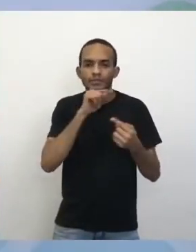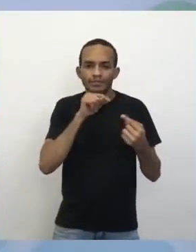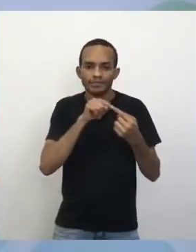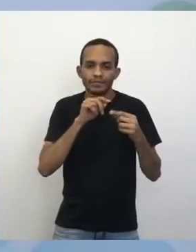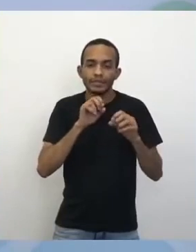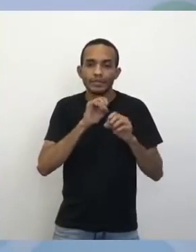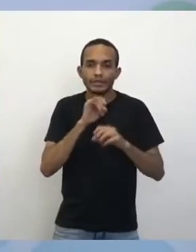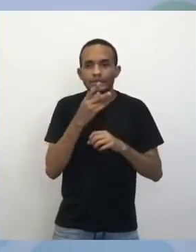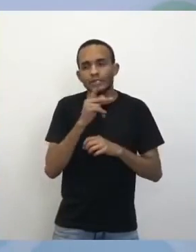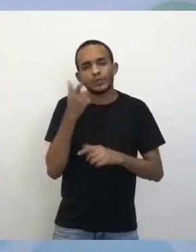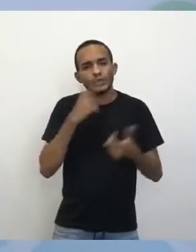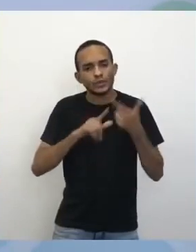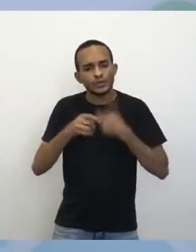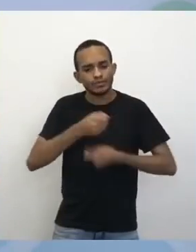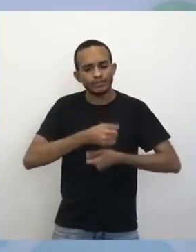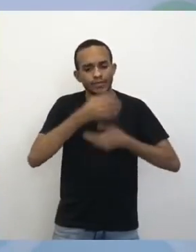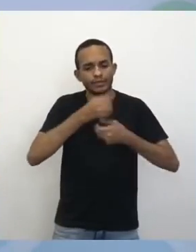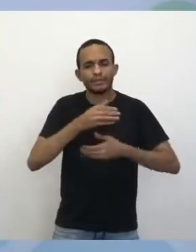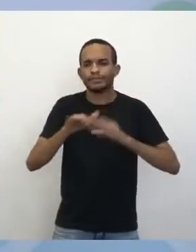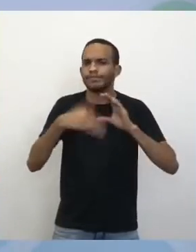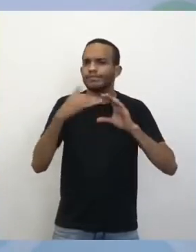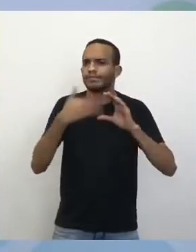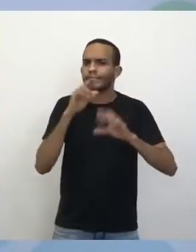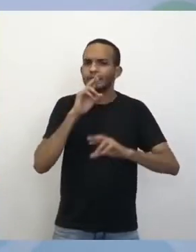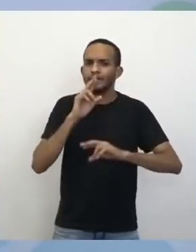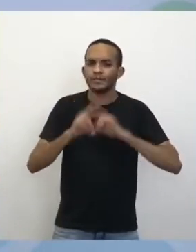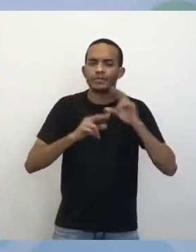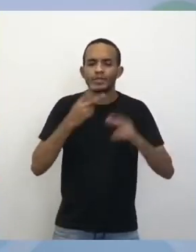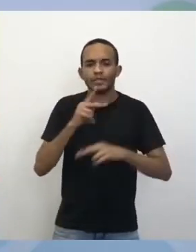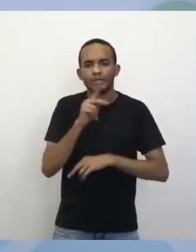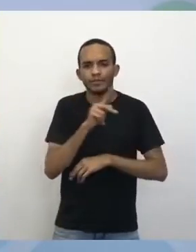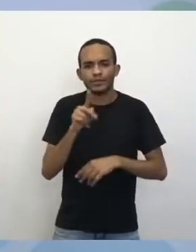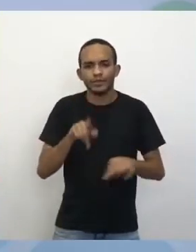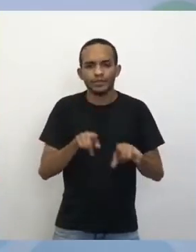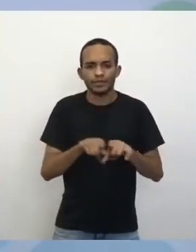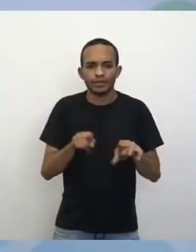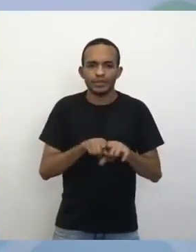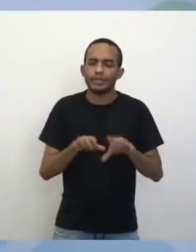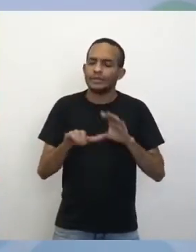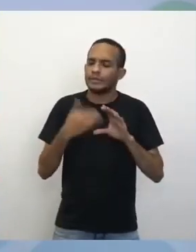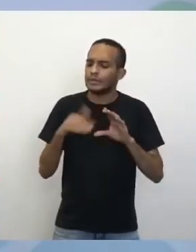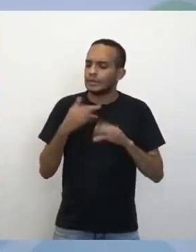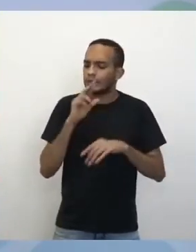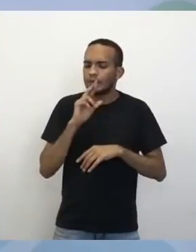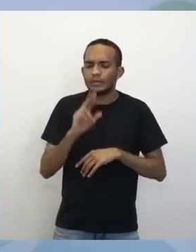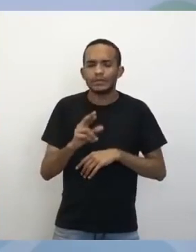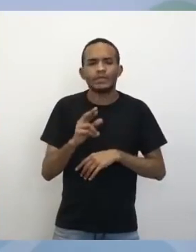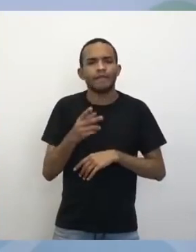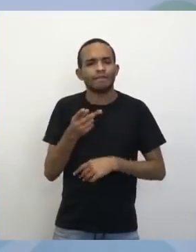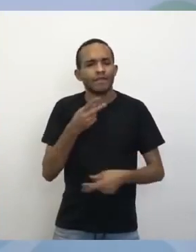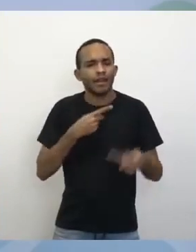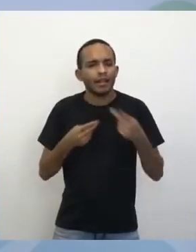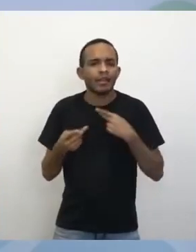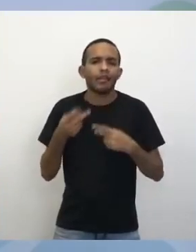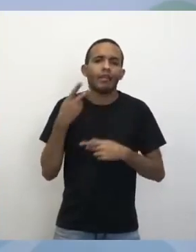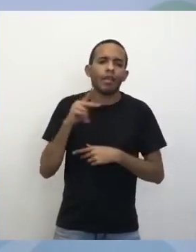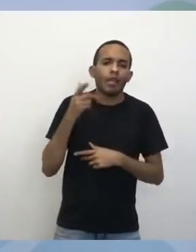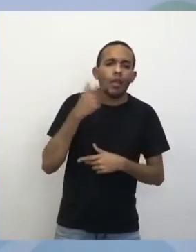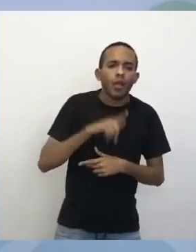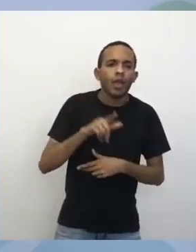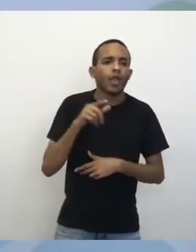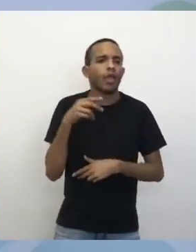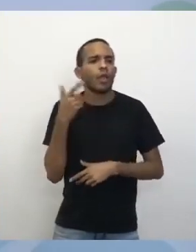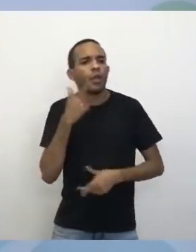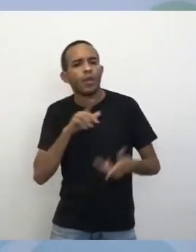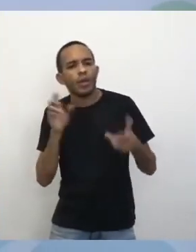E você que conseguir participar lá do chat, mande a resposta para o seu professor. E você, professor, mande a resposta para ele, fale para a gente assim, eles estão conseguindo, não